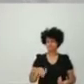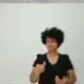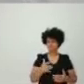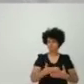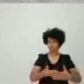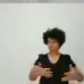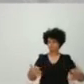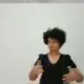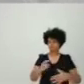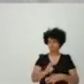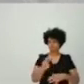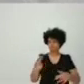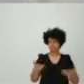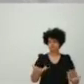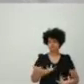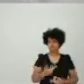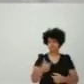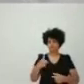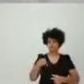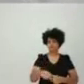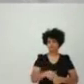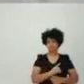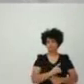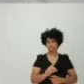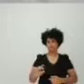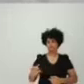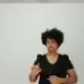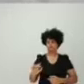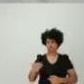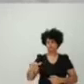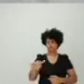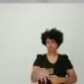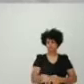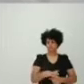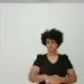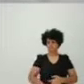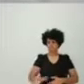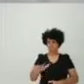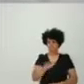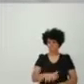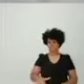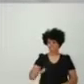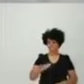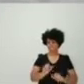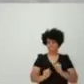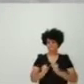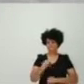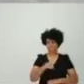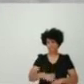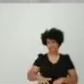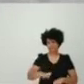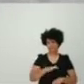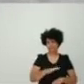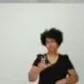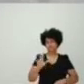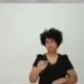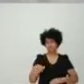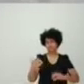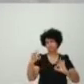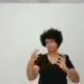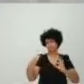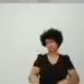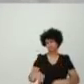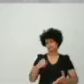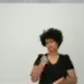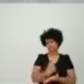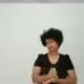maravilhoso no Distrito Industrial 4 e com certeza com certeza vai contratar ainda mais pessoas